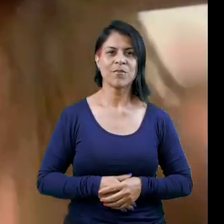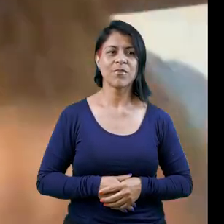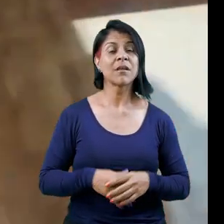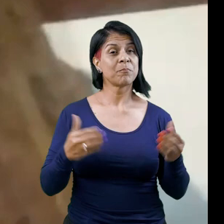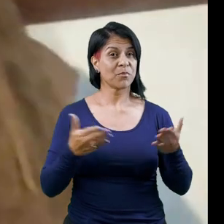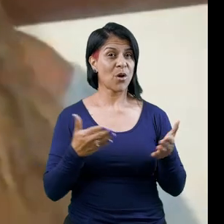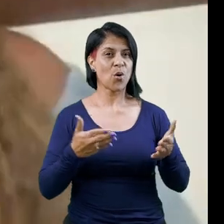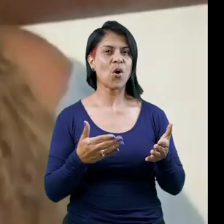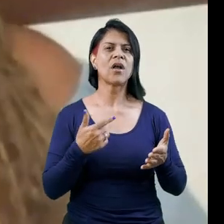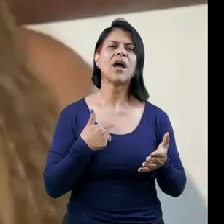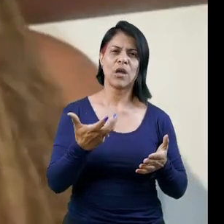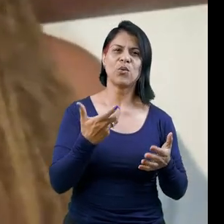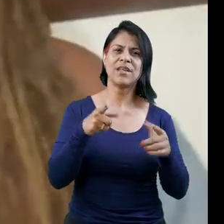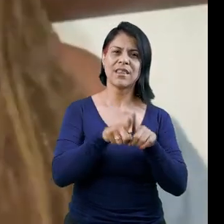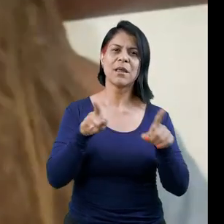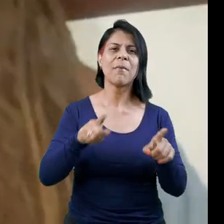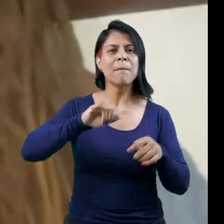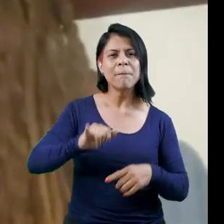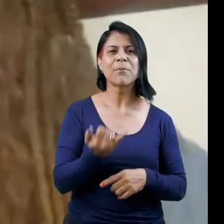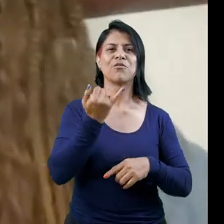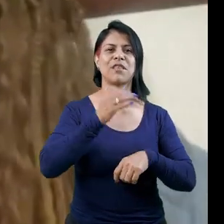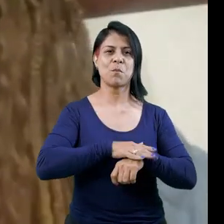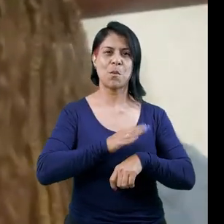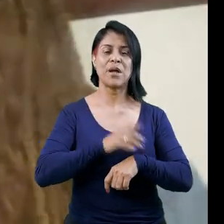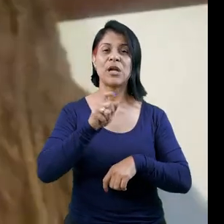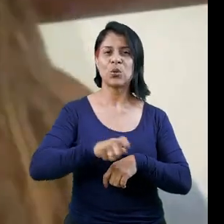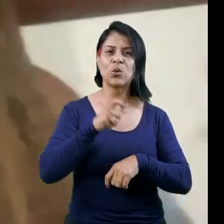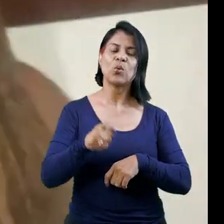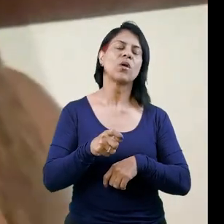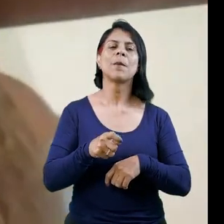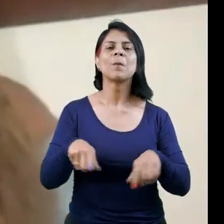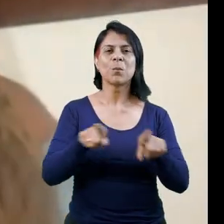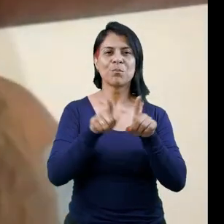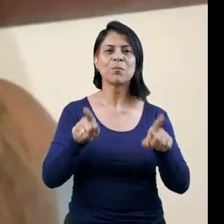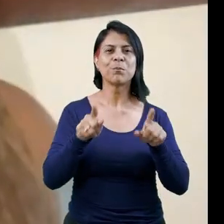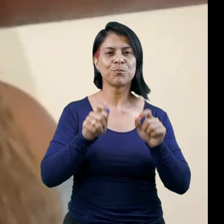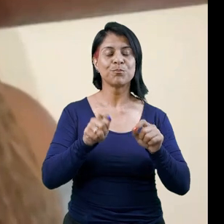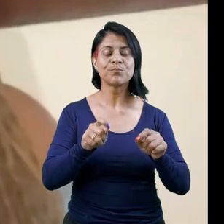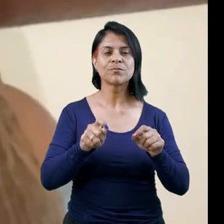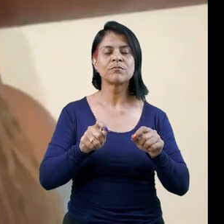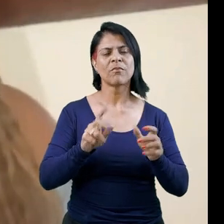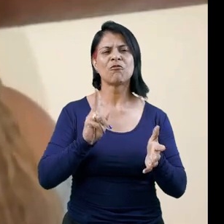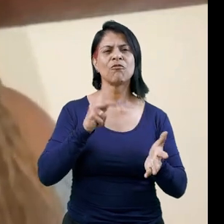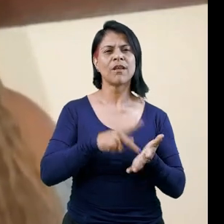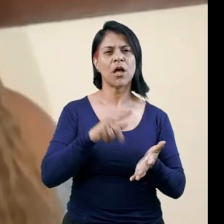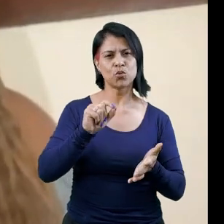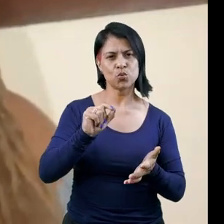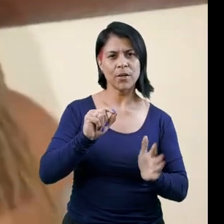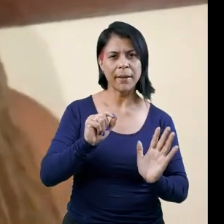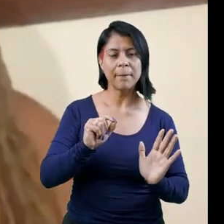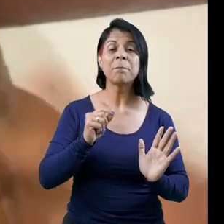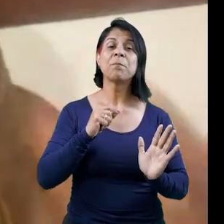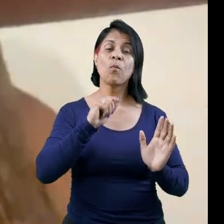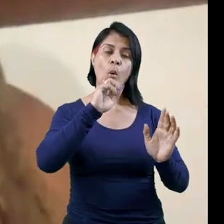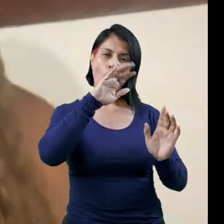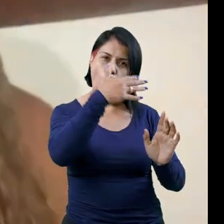E agora eu queria também aproveitar esse momento para convidar, na verdade, para